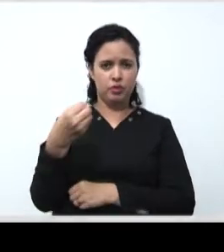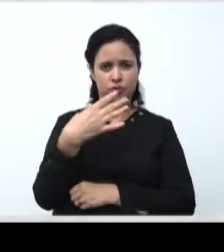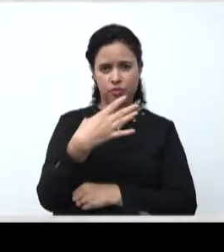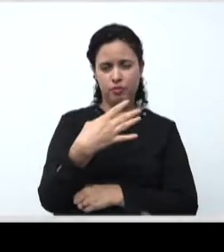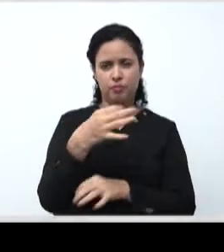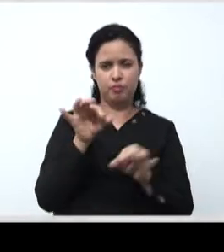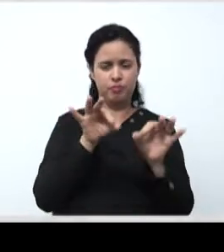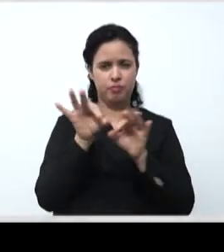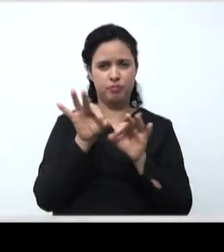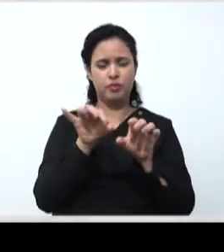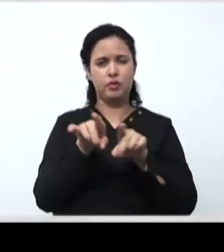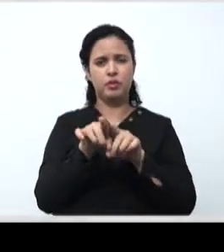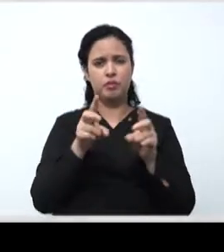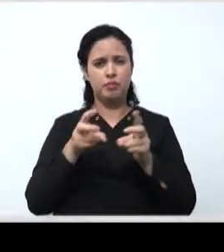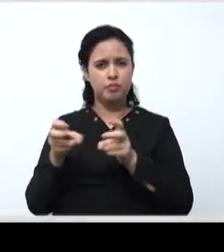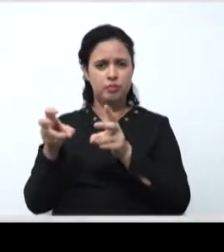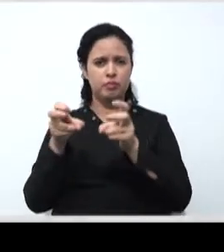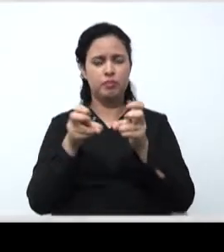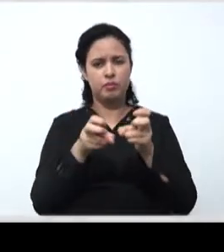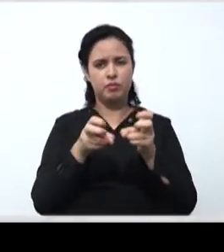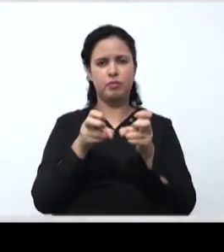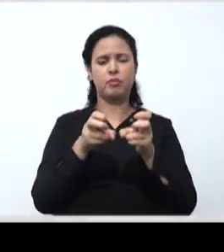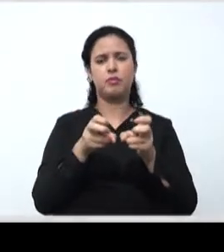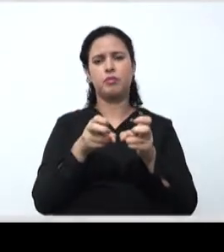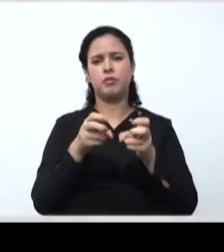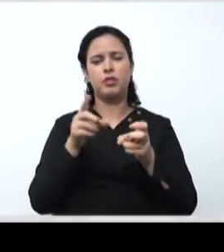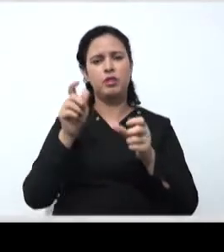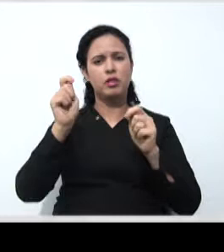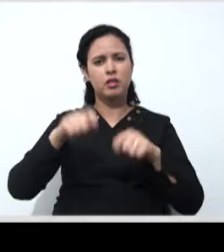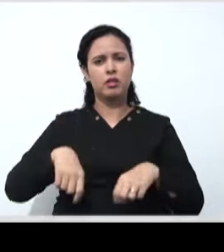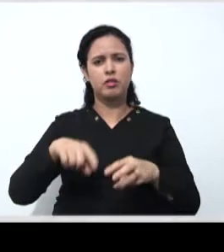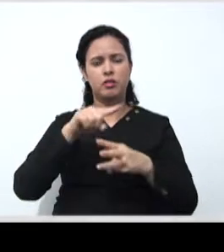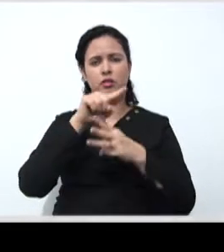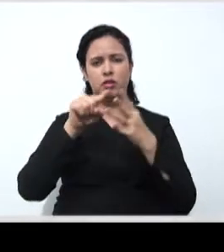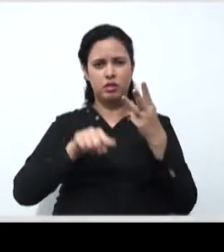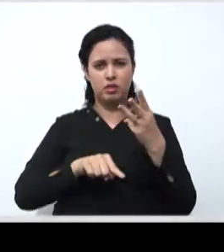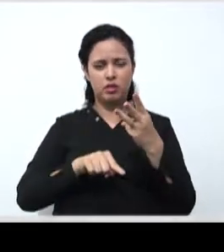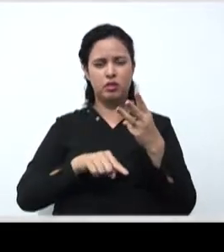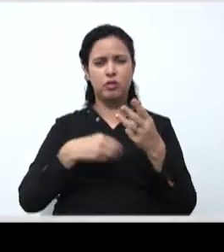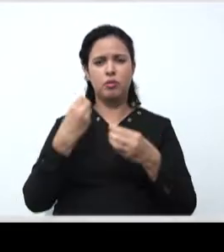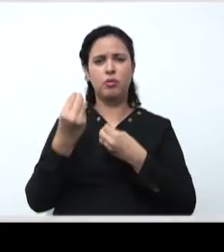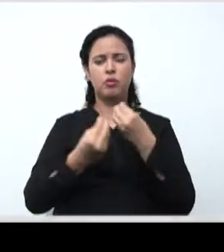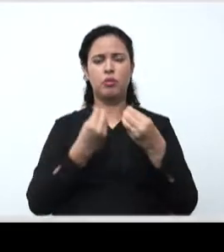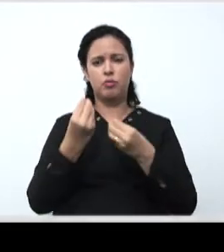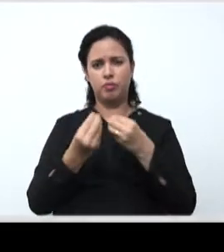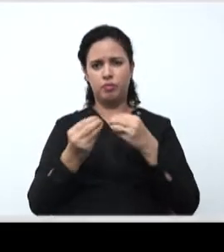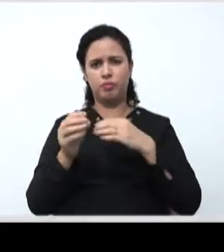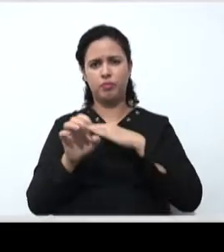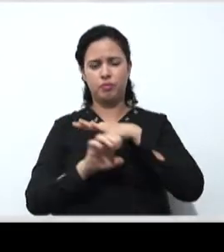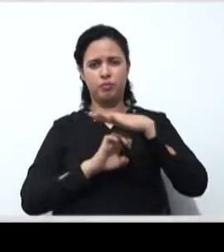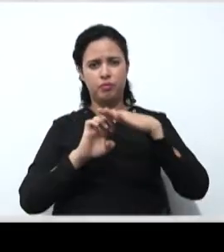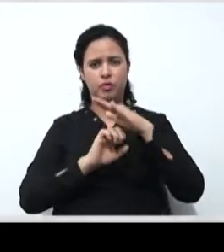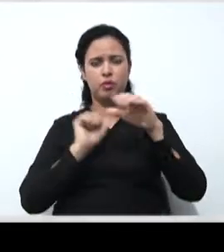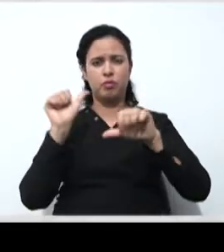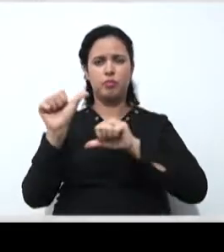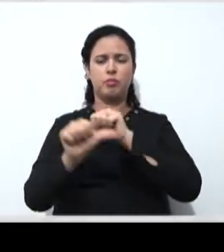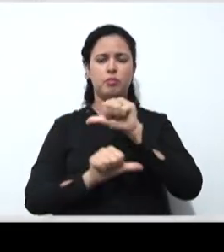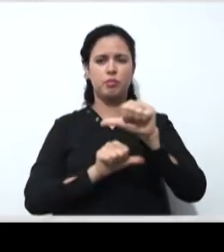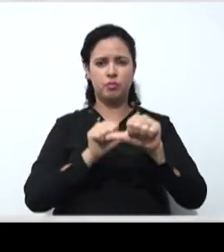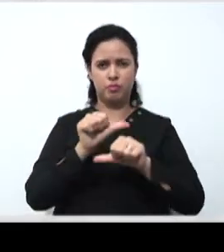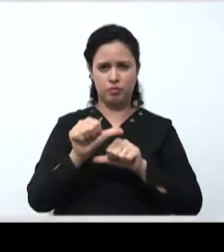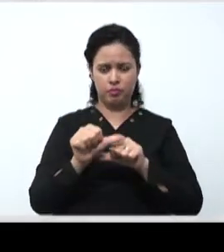novos recursos. Então a gente pode ver aqui 3 formas de o empreendedor transformar a sociedade. Uma